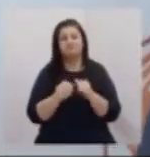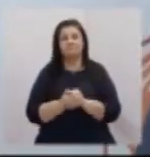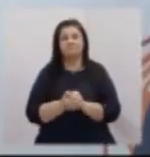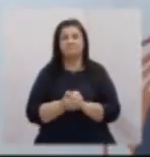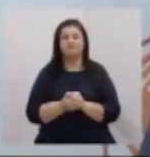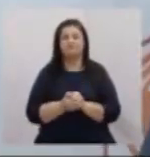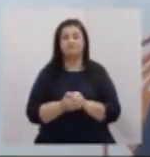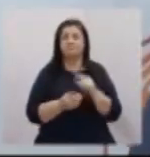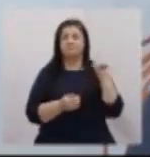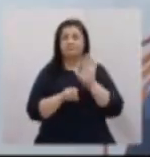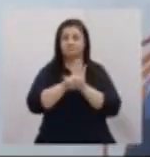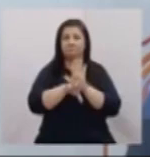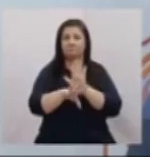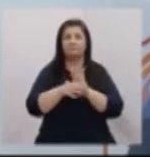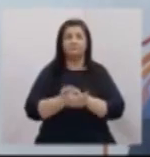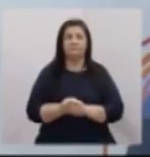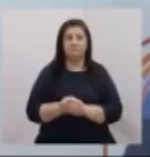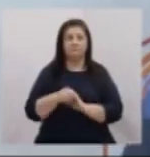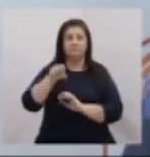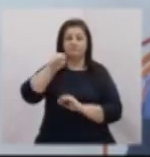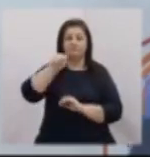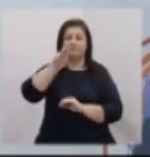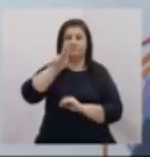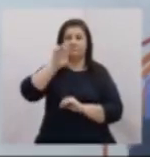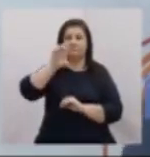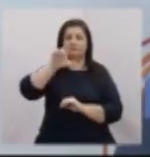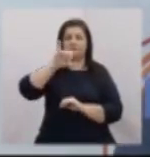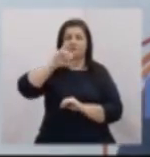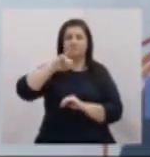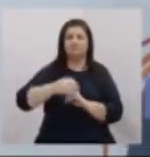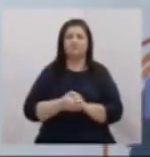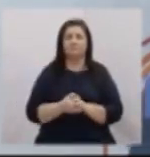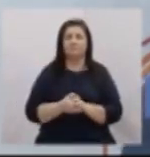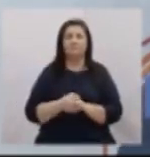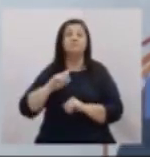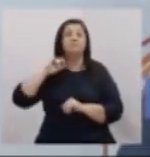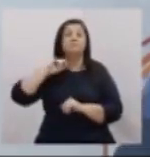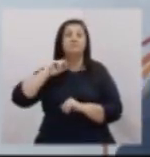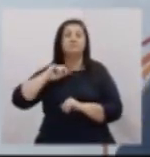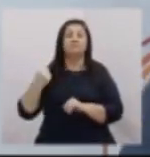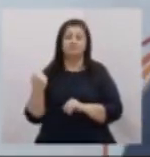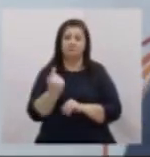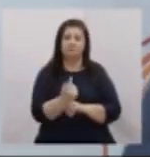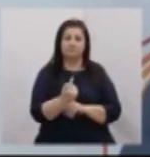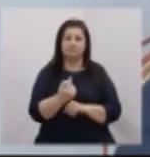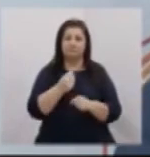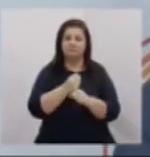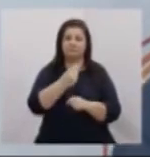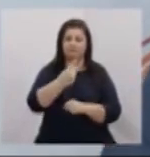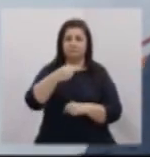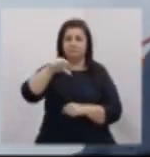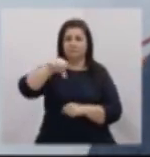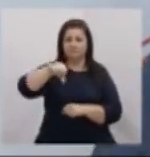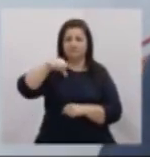essa homenagem de líder religioso a dona Sueli Oliveira, mineira, que veio para Jacareí nos anos 70, onde vem